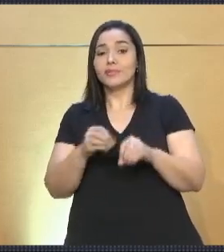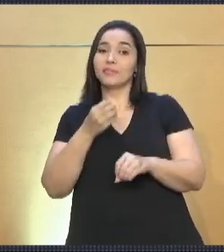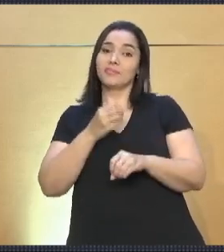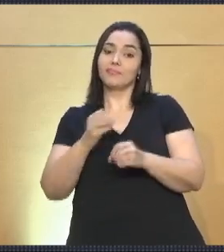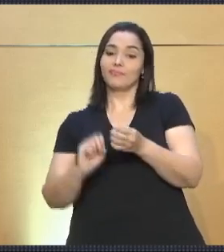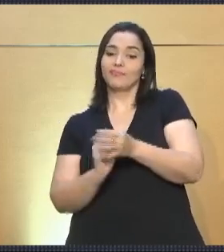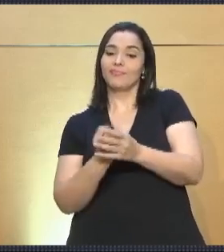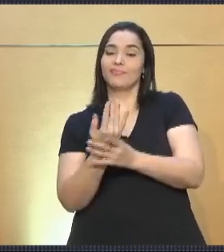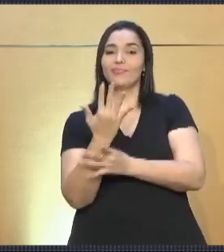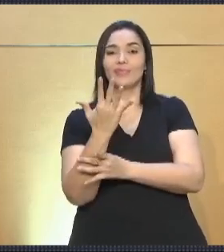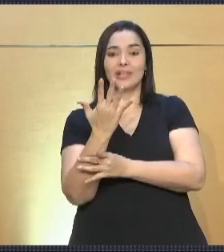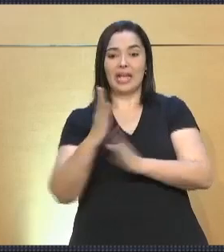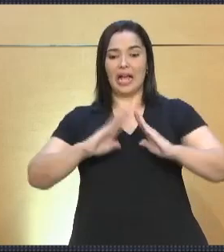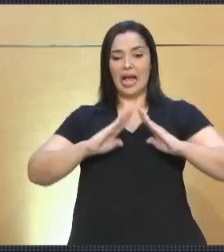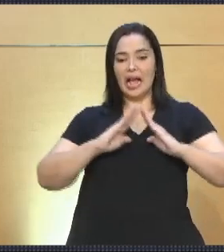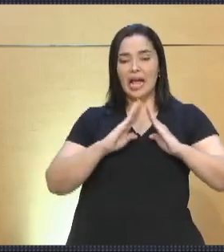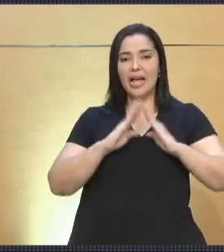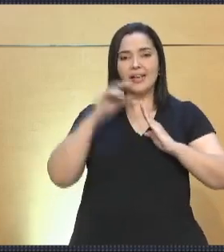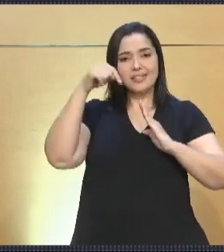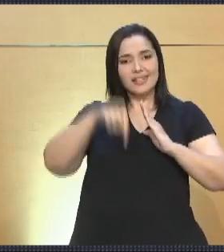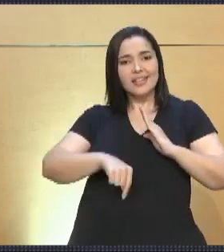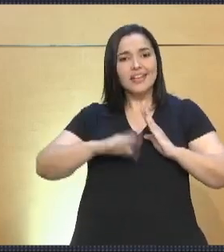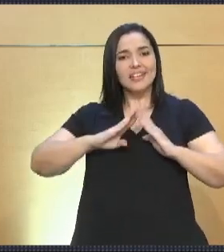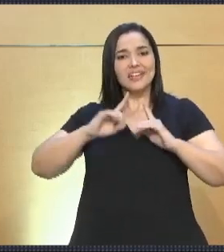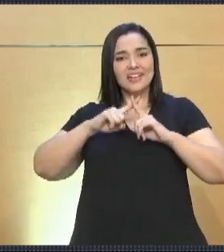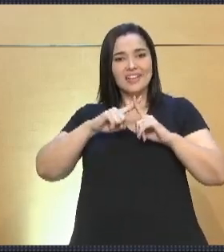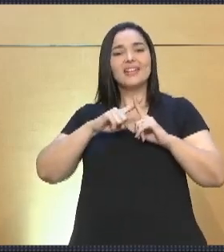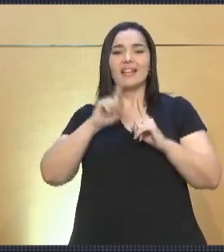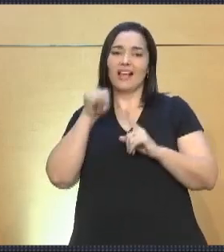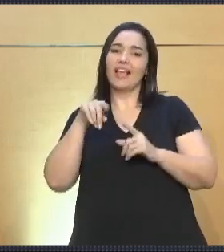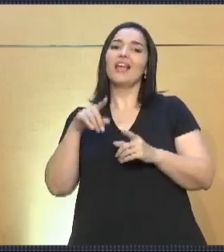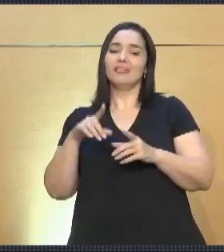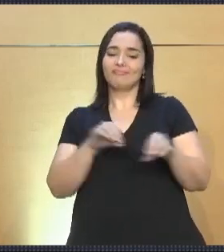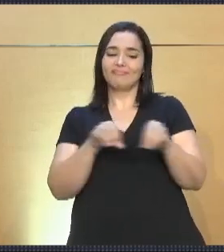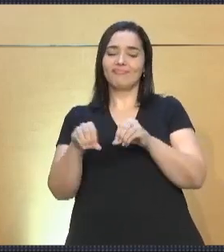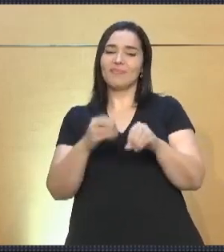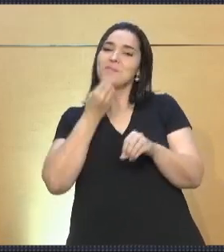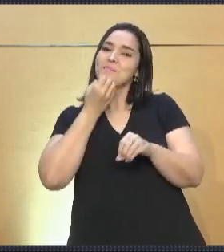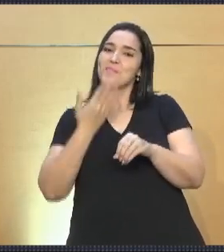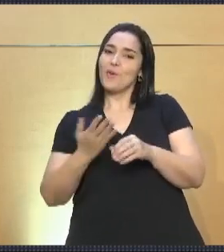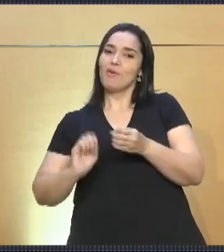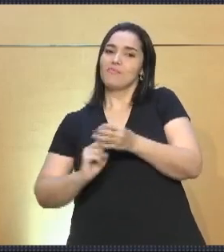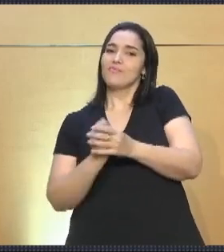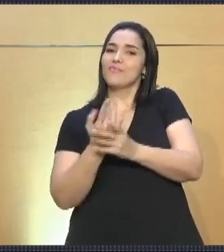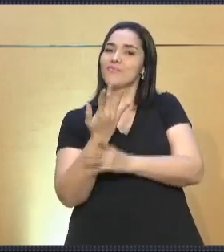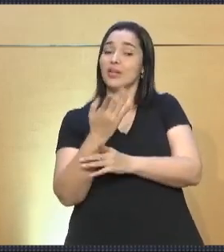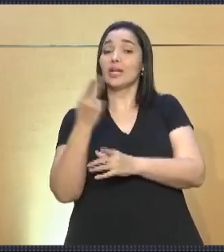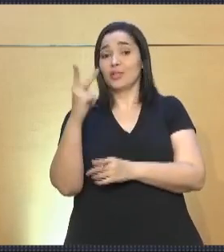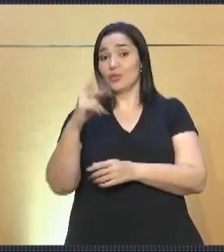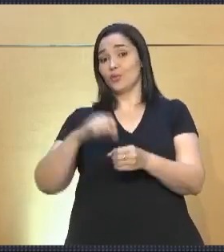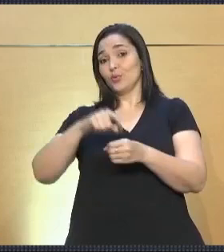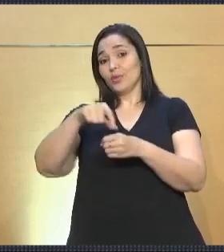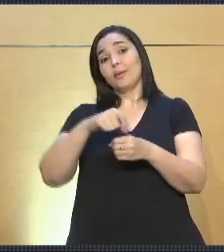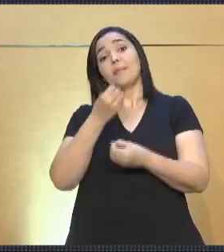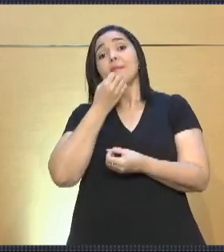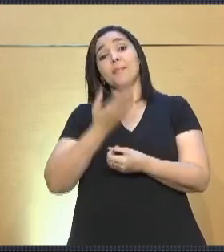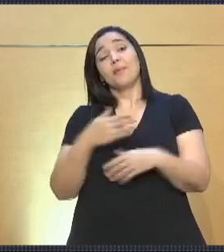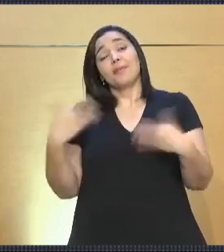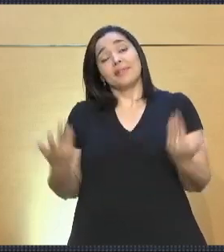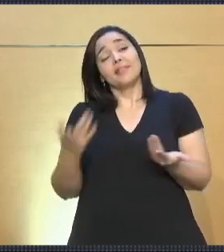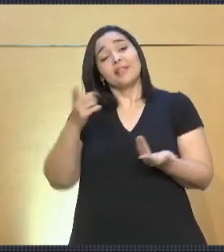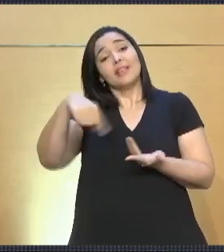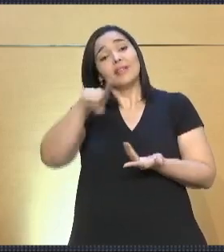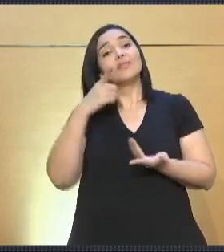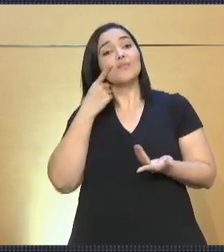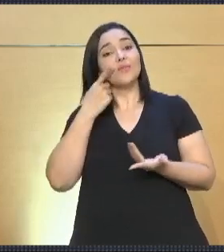Essa casa, esse ministério, é uma terra fértil, é uma terra produtiva e a sua semente é boa. Então, você vai